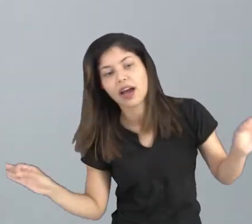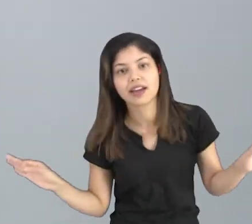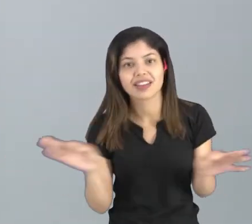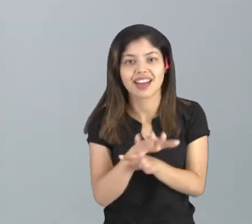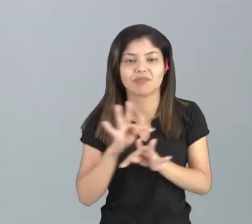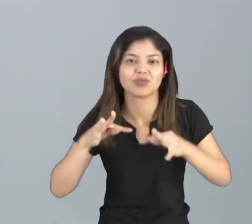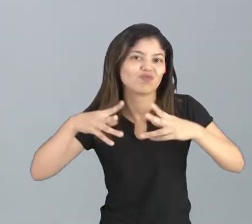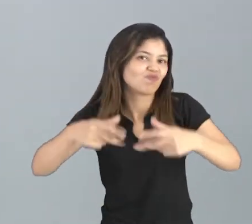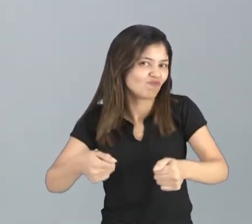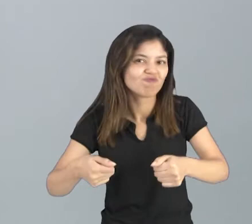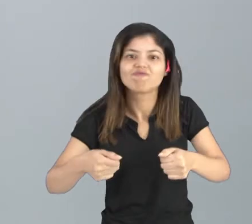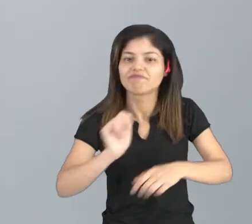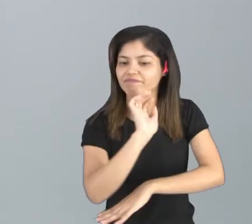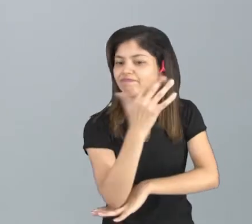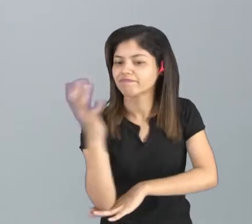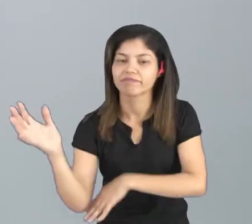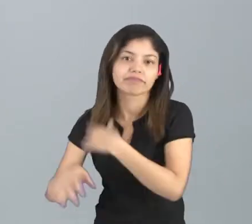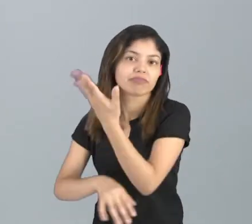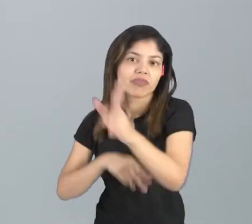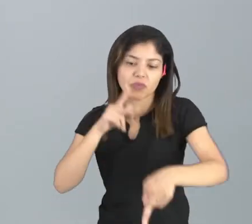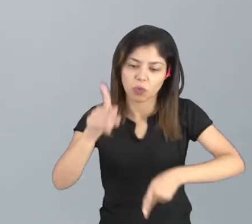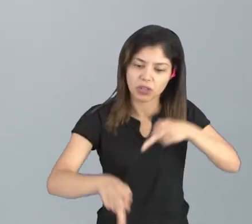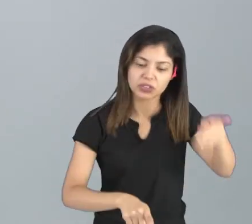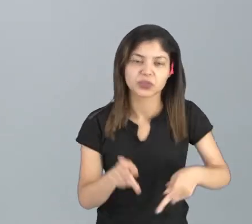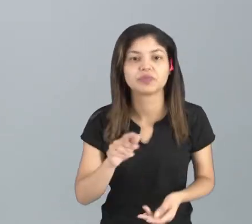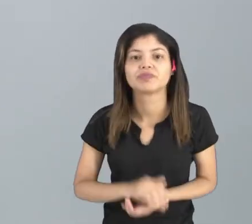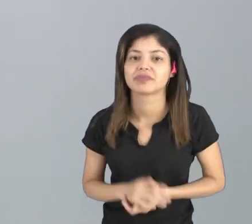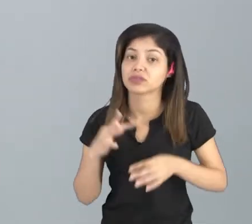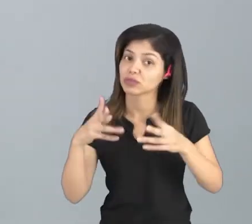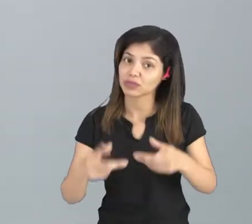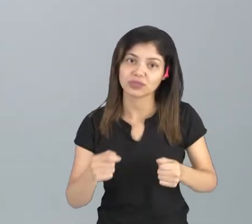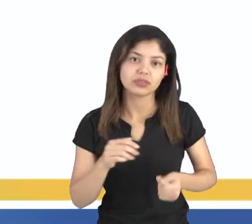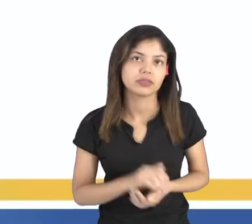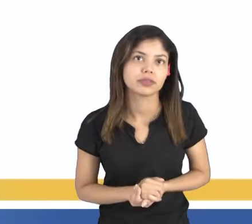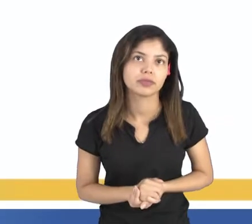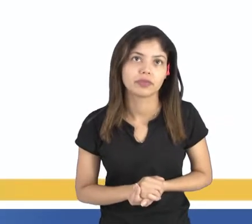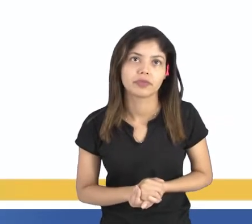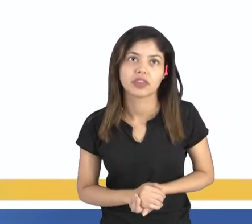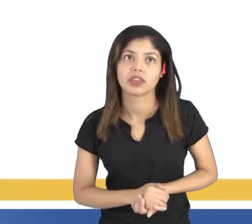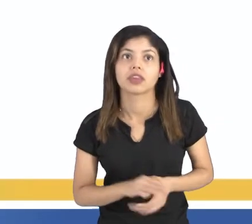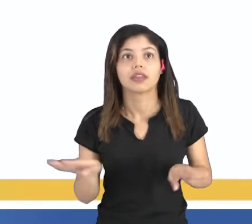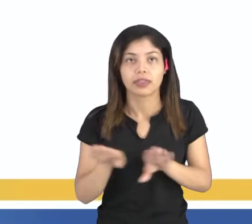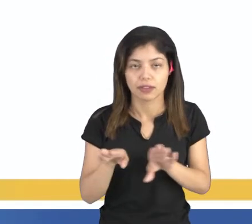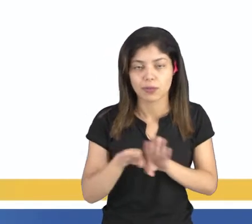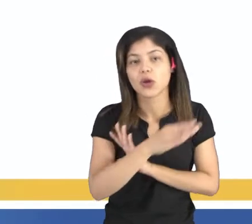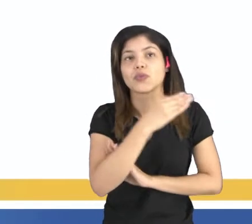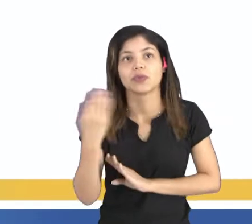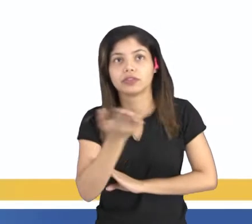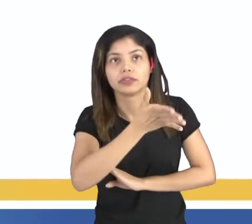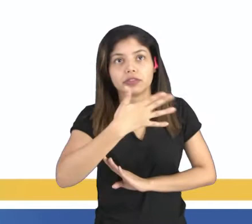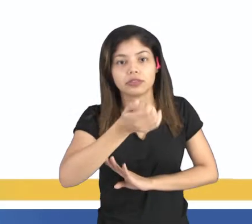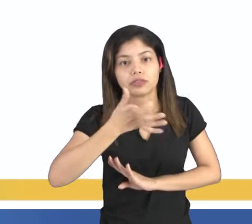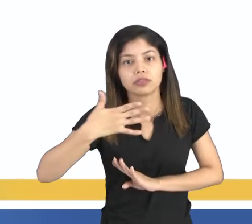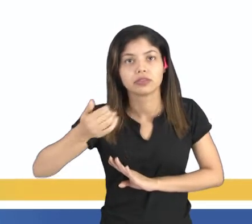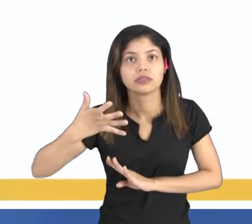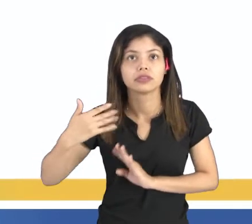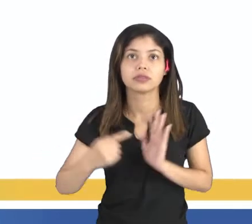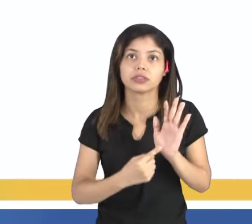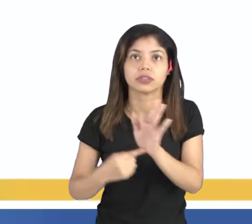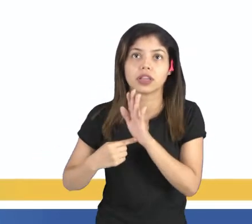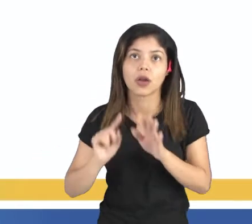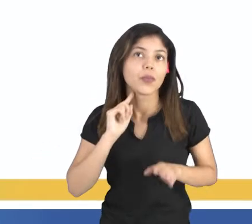Destruição de floresta, matança da população local, enfim. Mortandade de peixes em área de rios poluídos